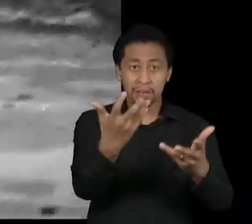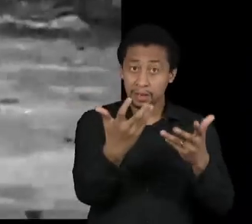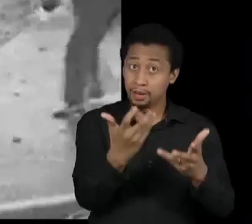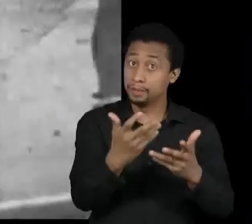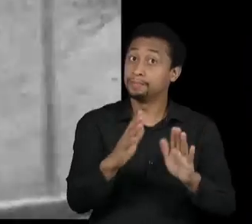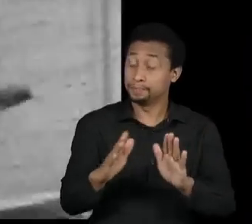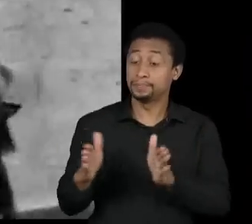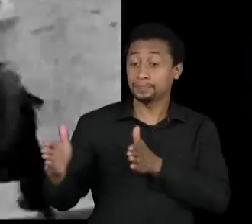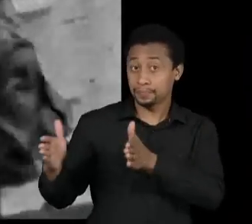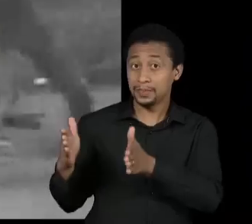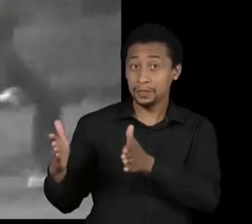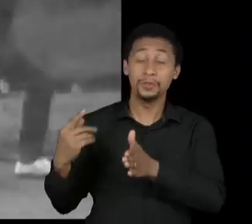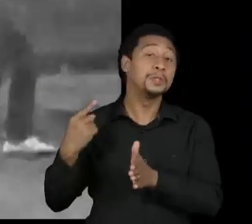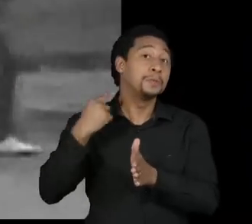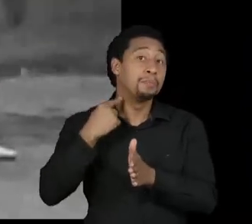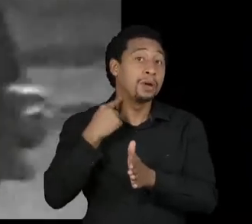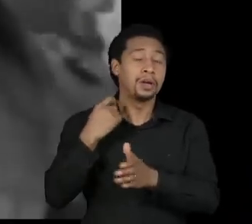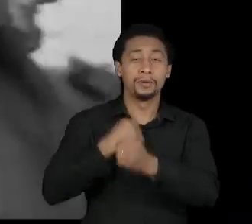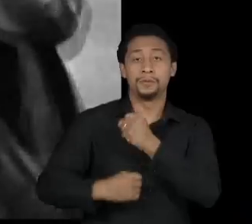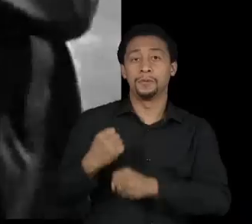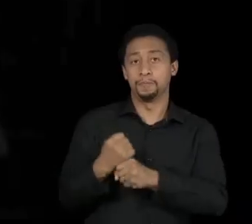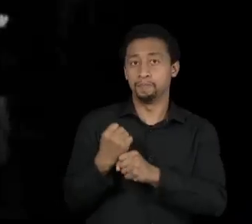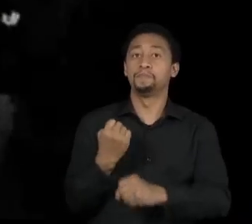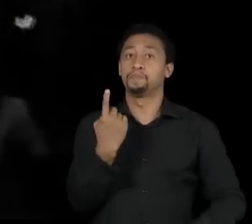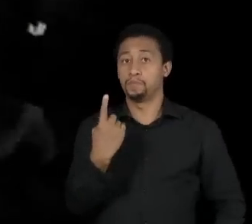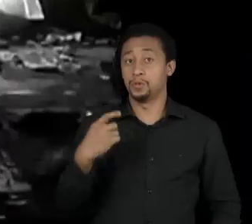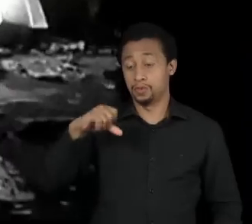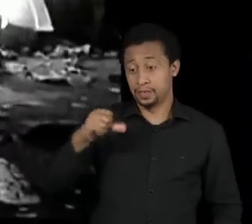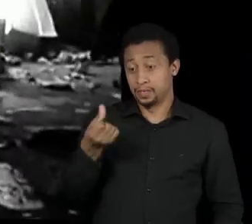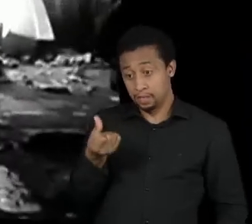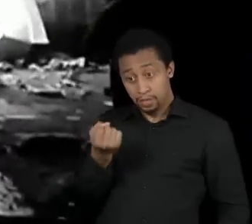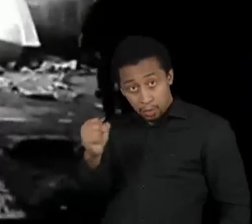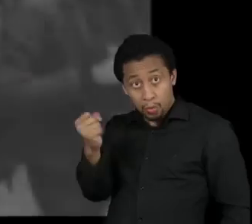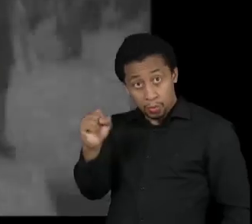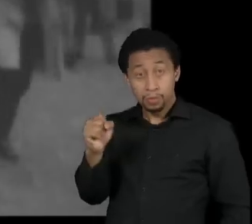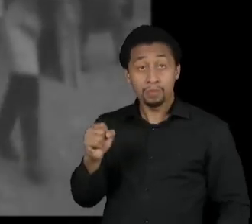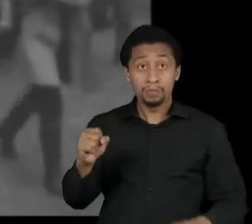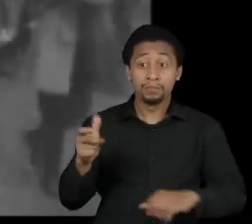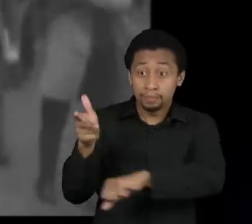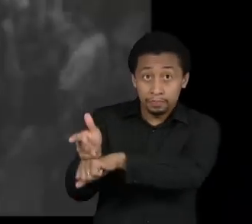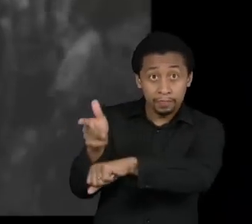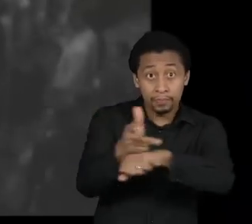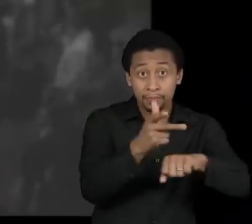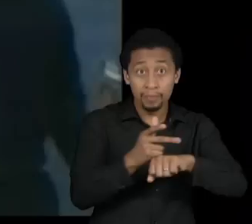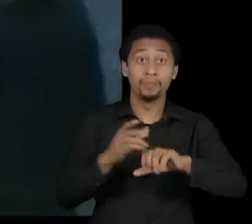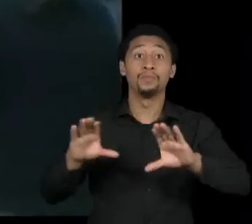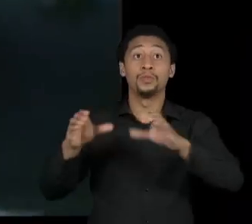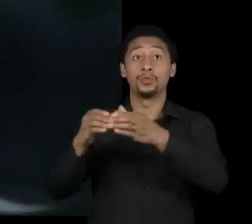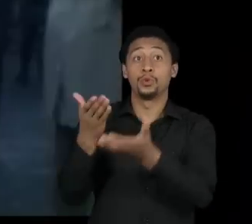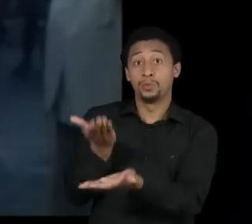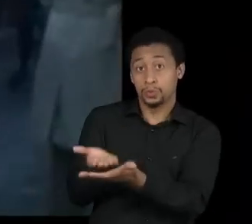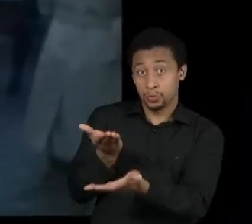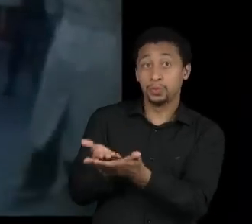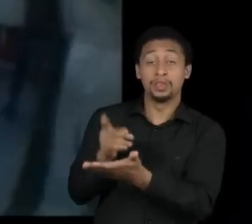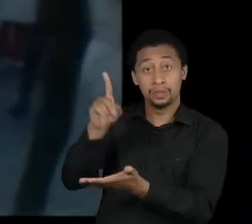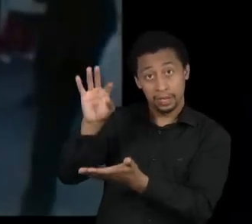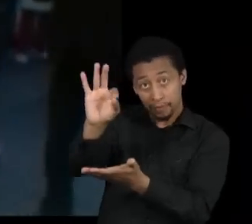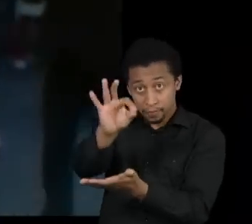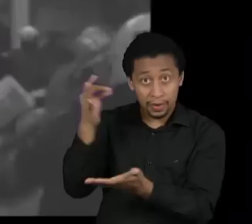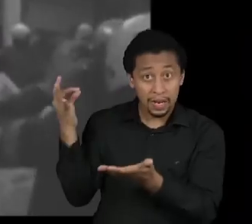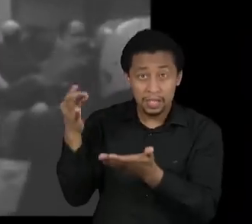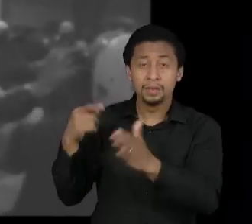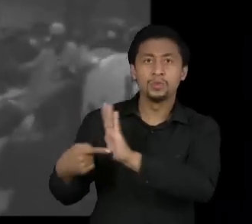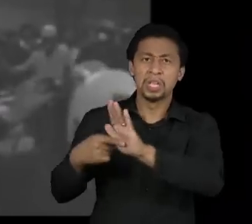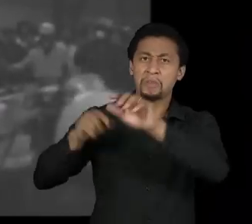de 1968, imagens de confrontos entre estudantes e policiais da França acabariam por despertar a